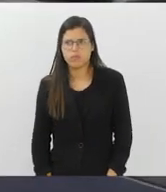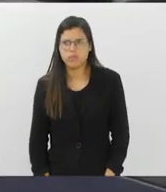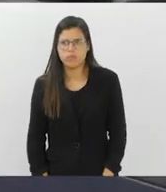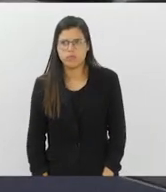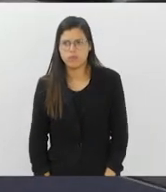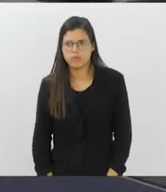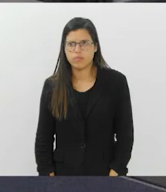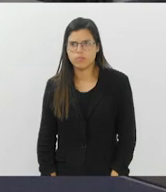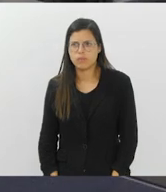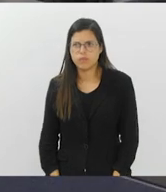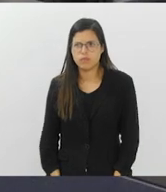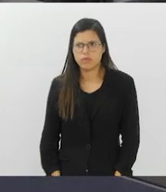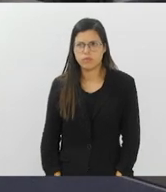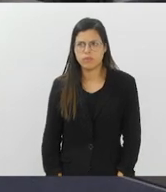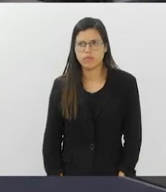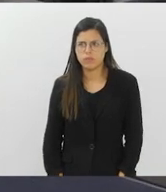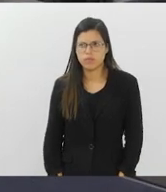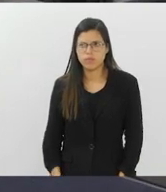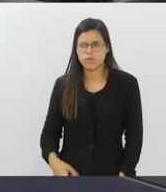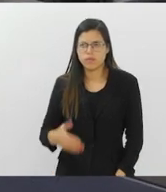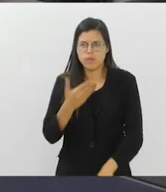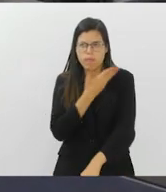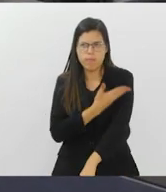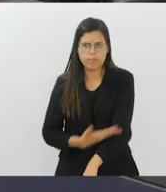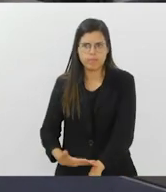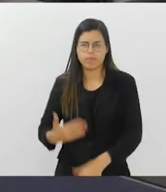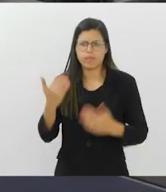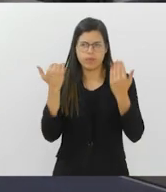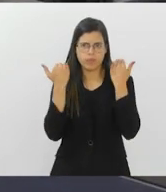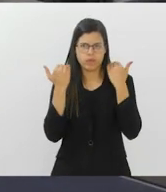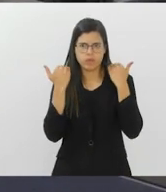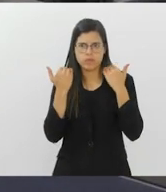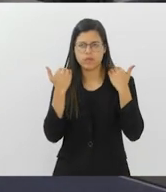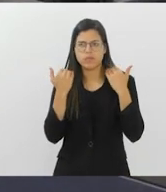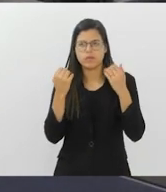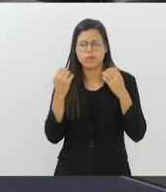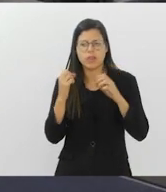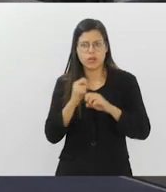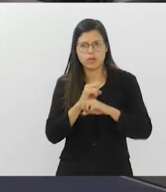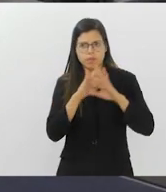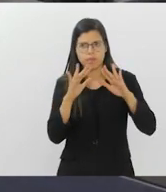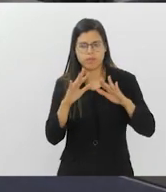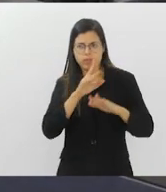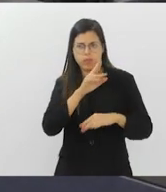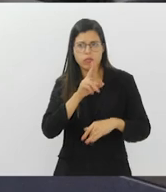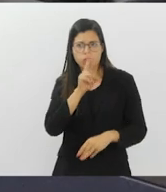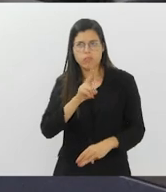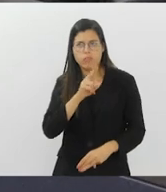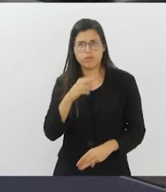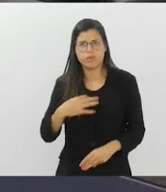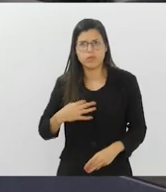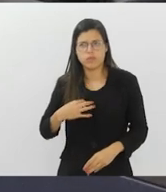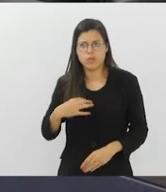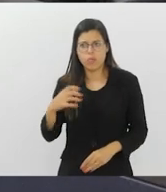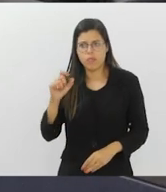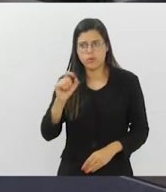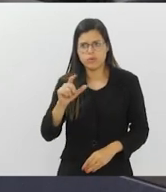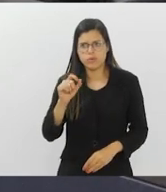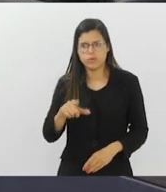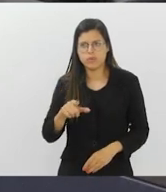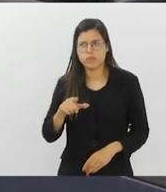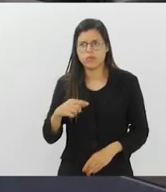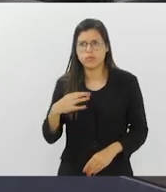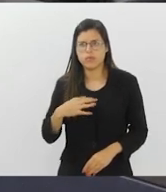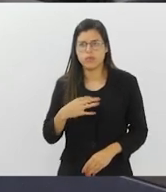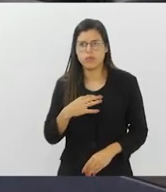É branca, cabelo claro, médio, estou com roupa azul marinho, camisa branca